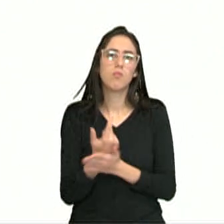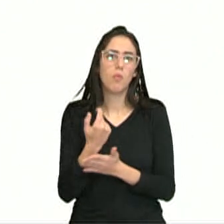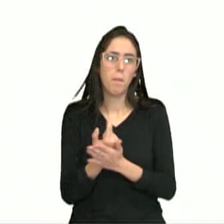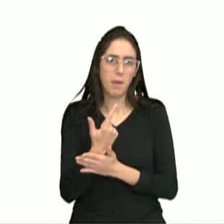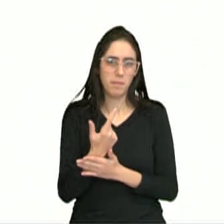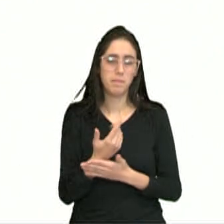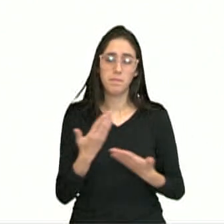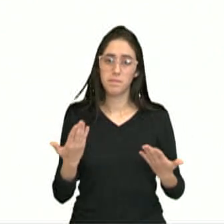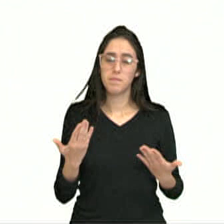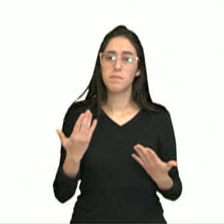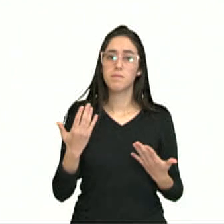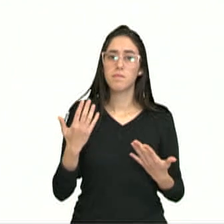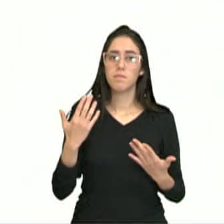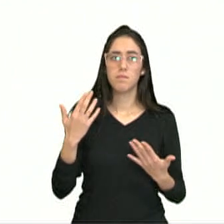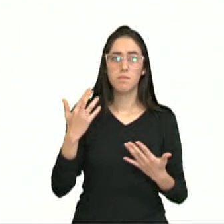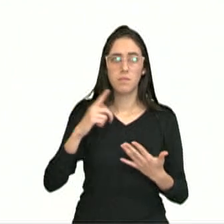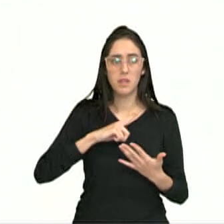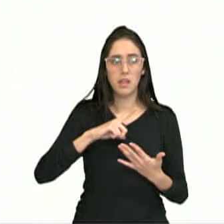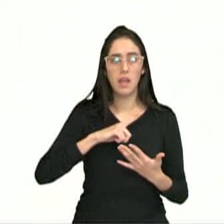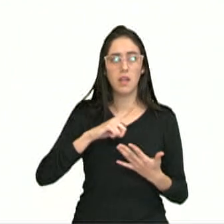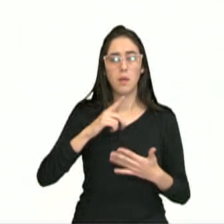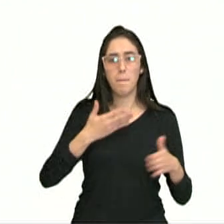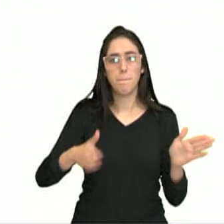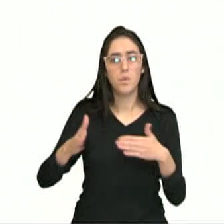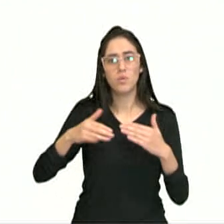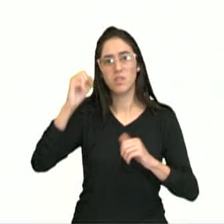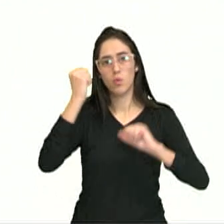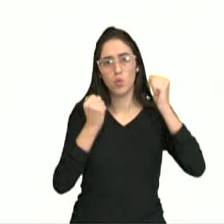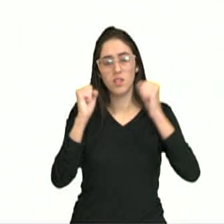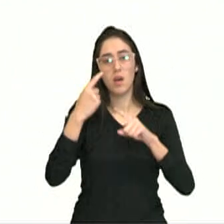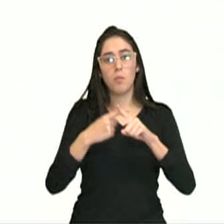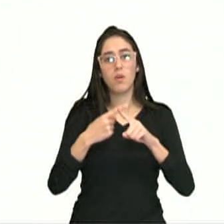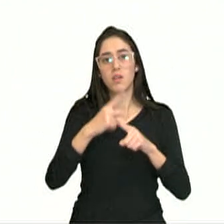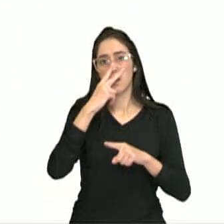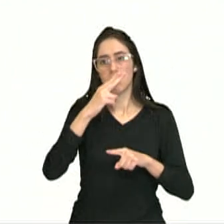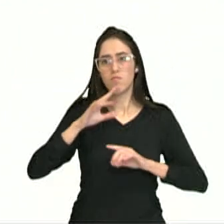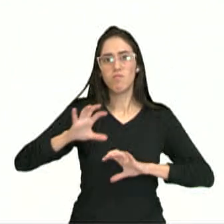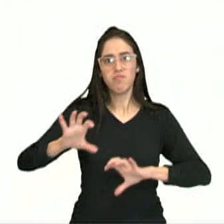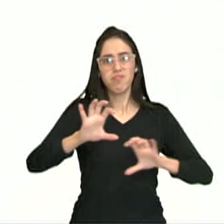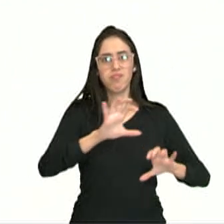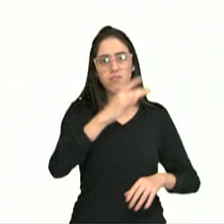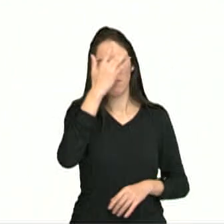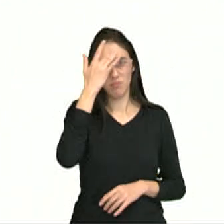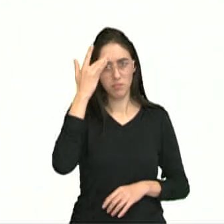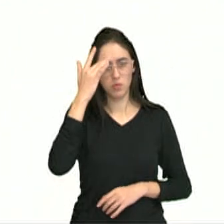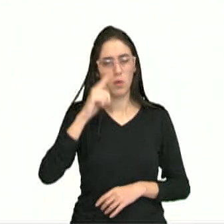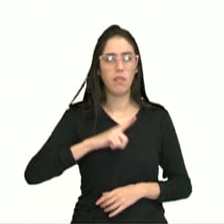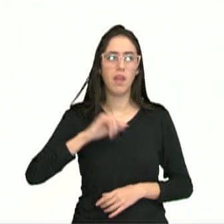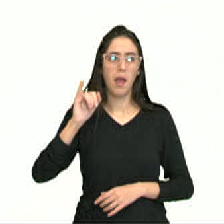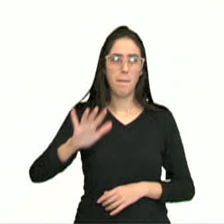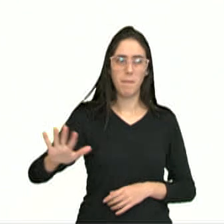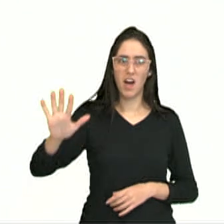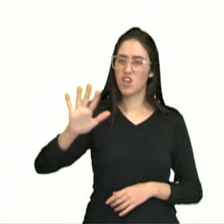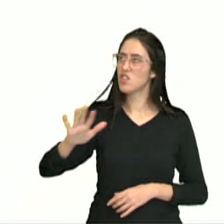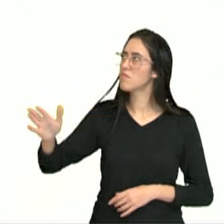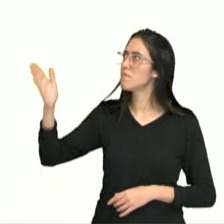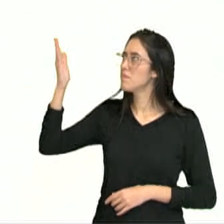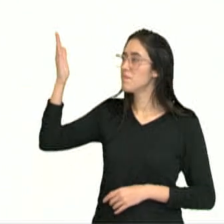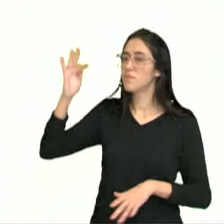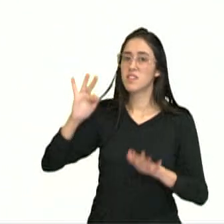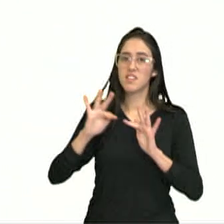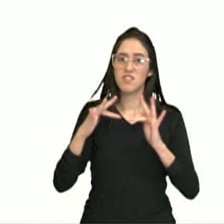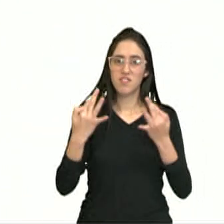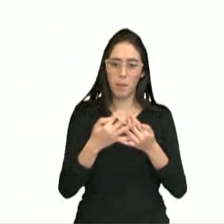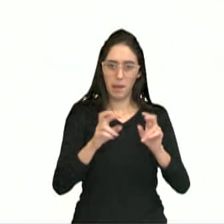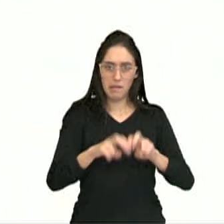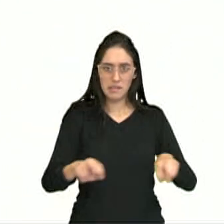produção industrial porque busca atingir a maioria da população. Tá? Aqui nós temos uma figurinha, né, de uma família